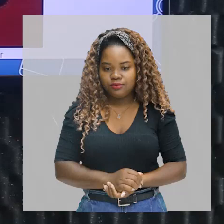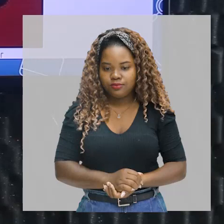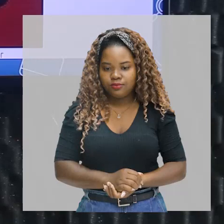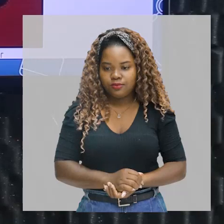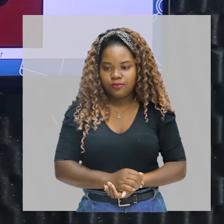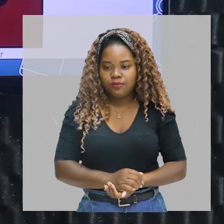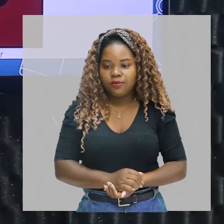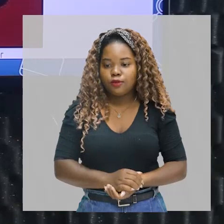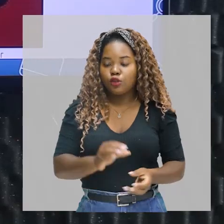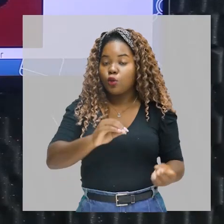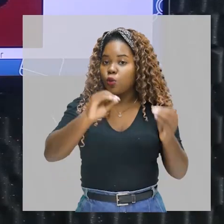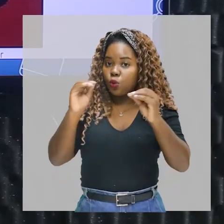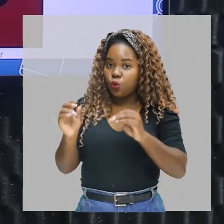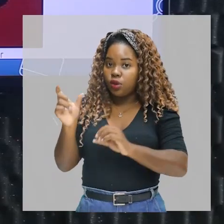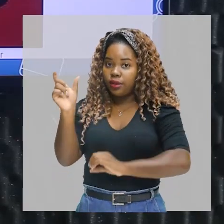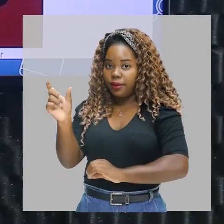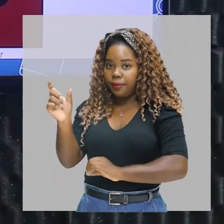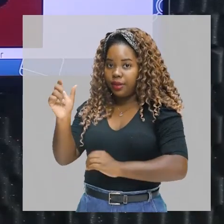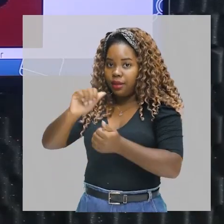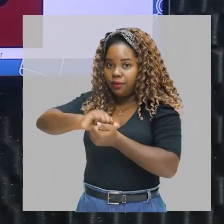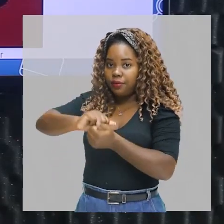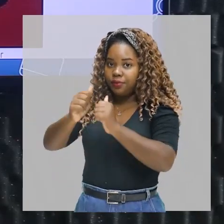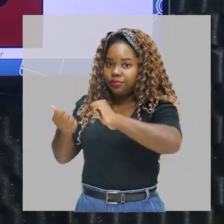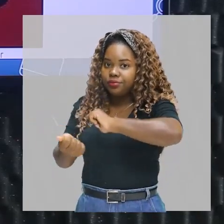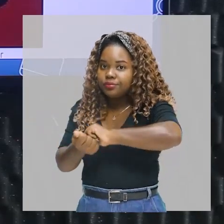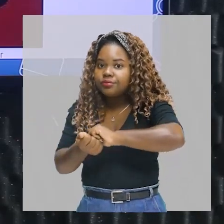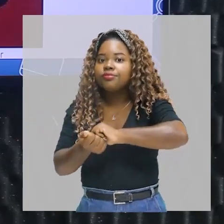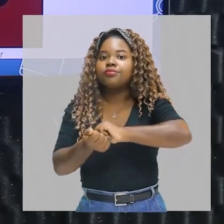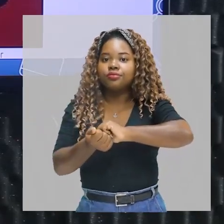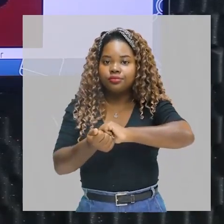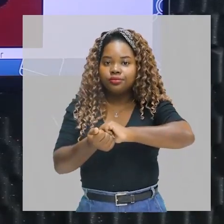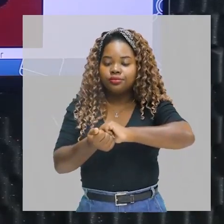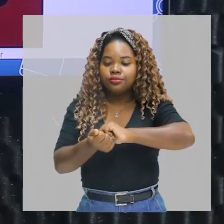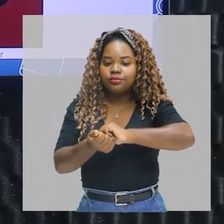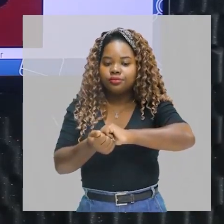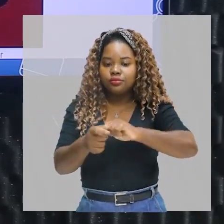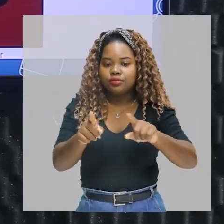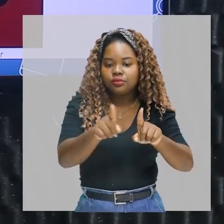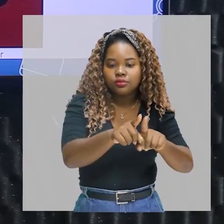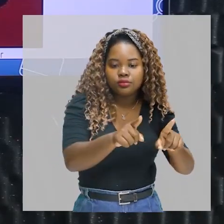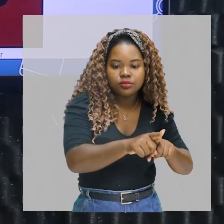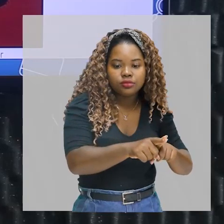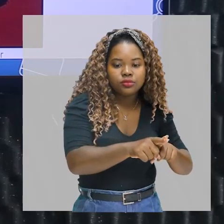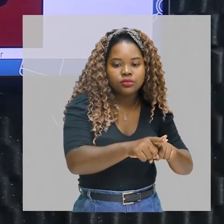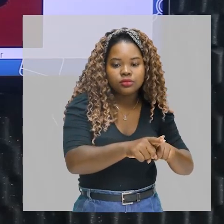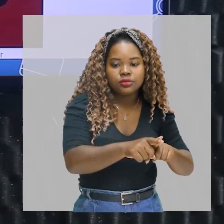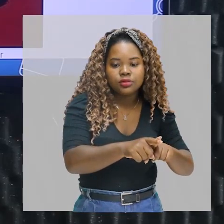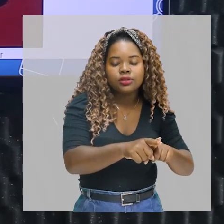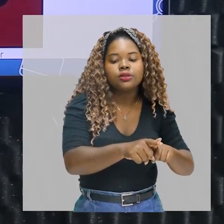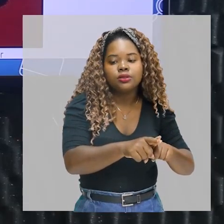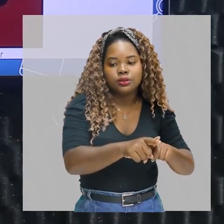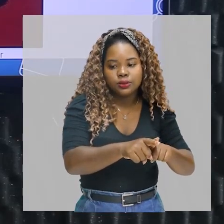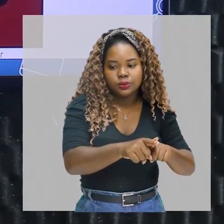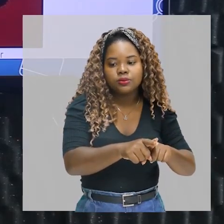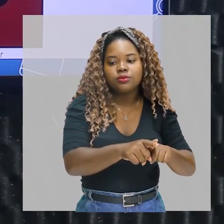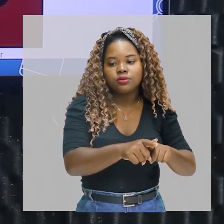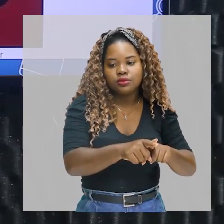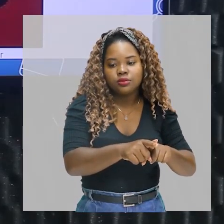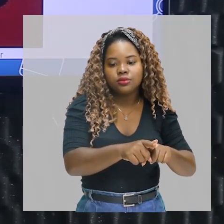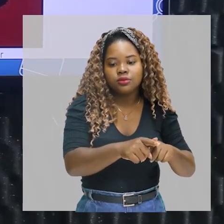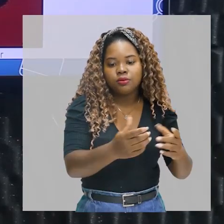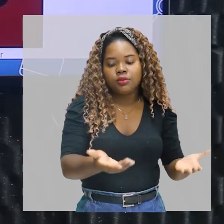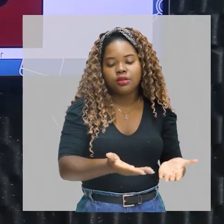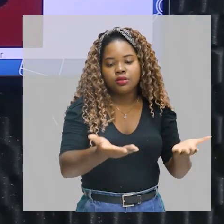Então, vou circular bem aqui, ó. Está ligado ao da adaptação e para que ele busque o